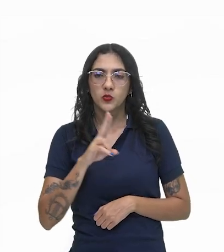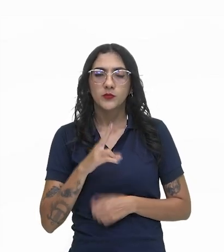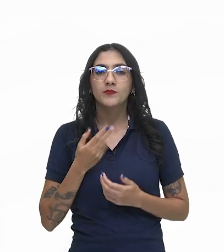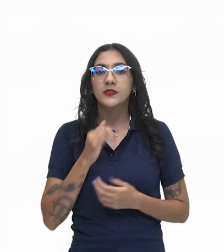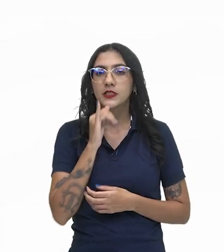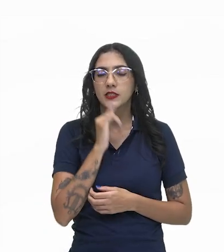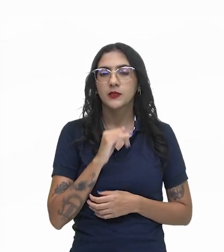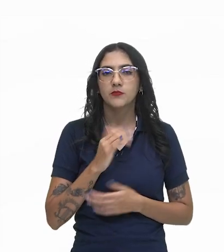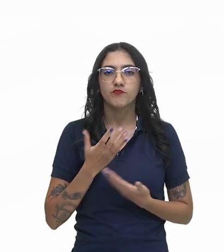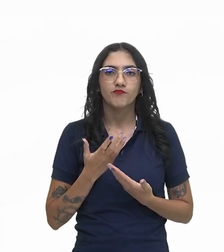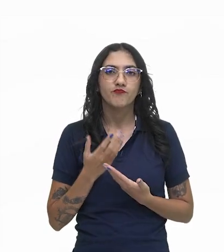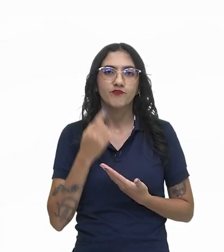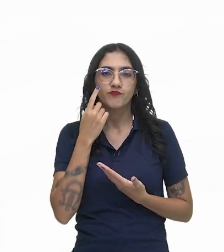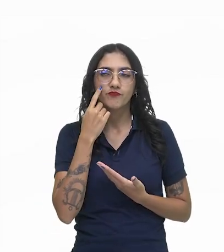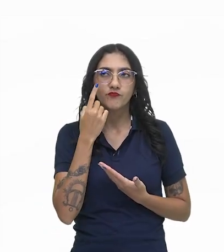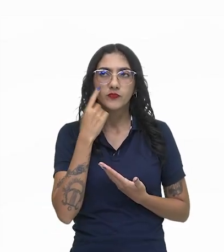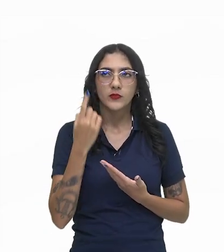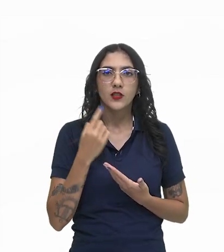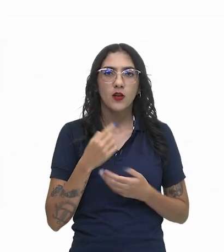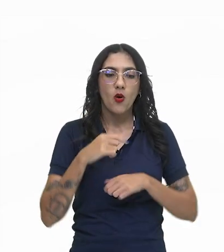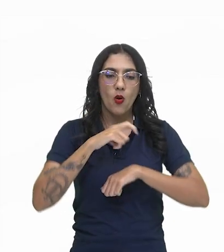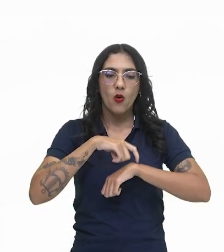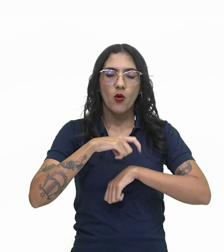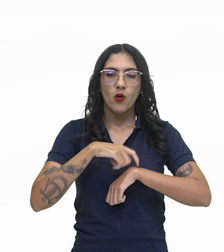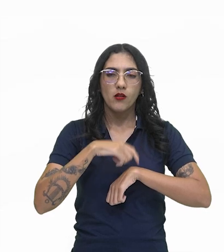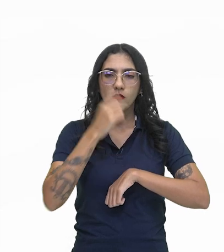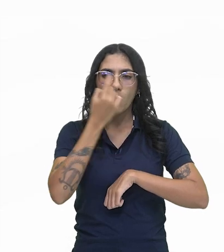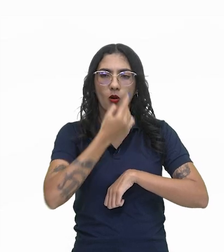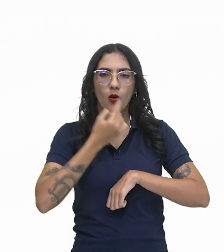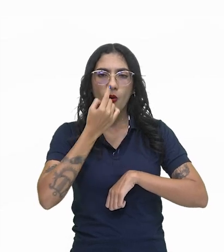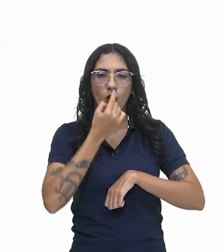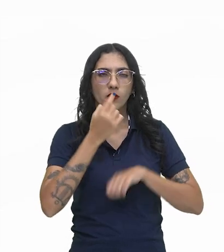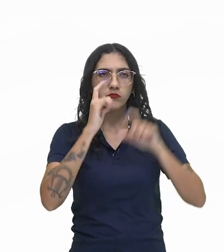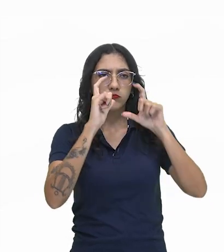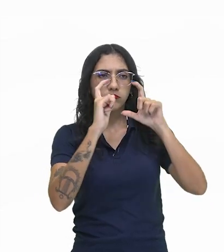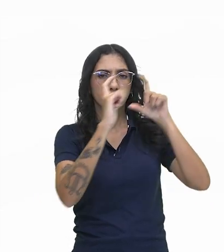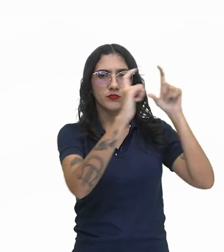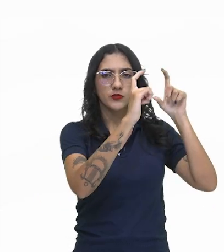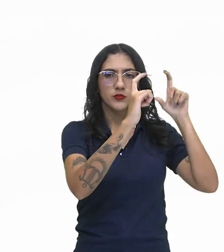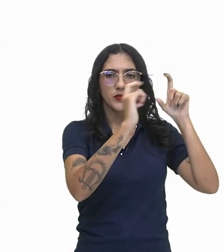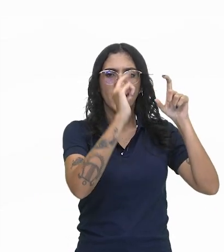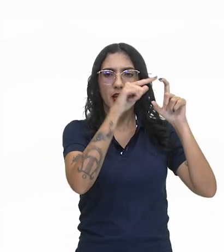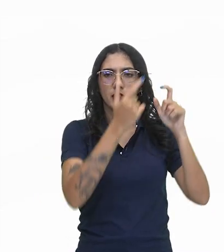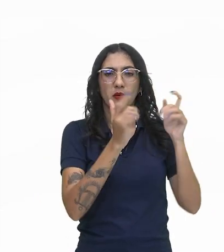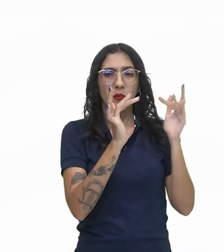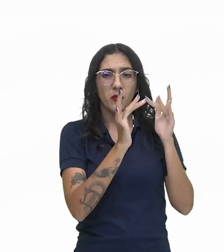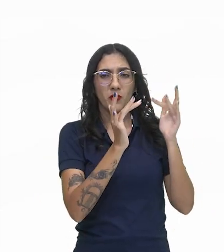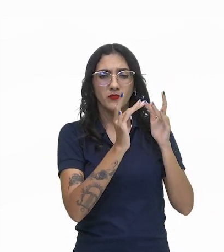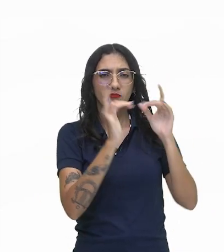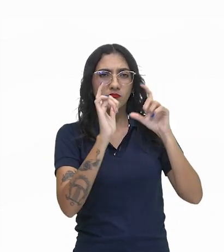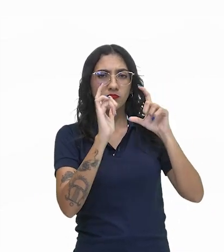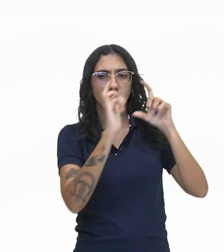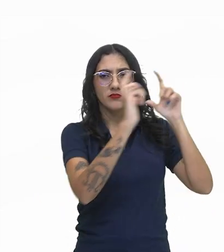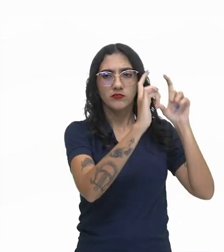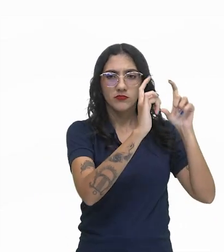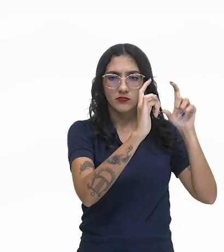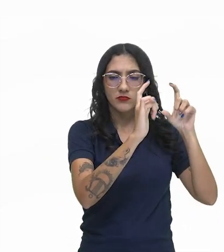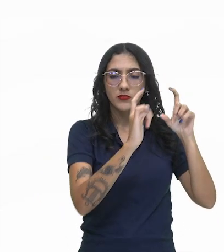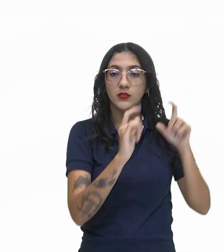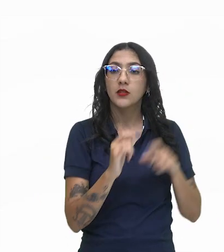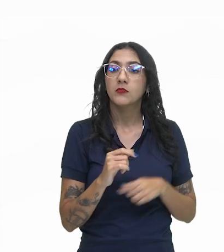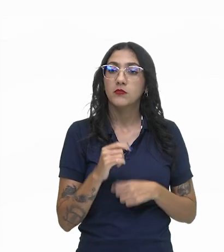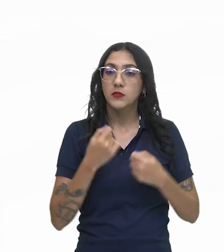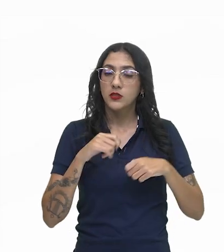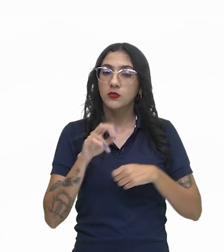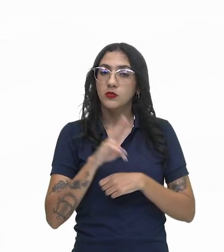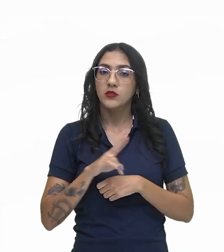tenho um relógio de parede, e esse relógio de parede, ele está lá grudado na parede, eu vou falar on